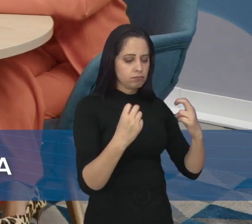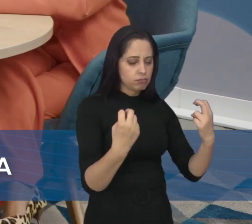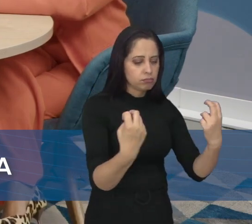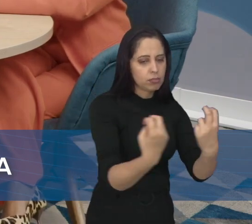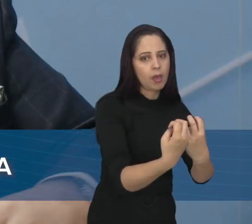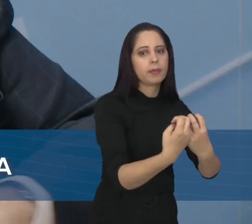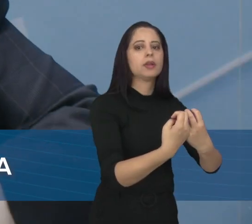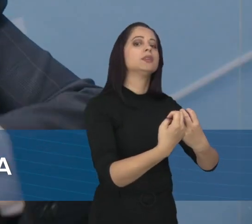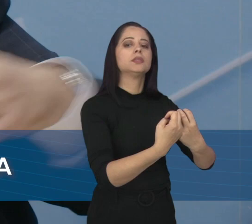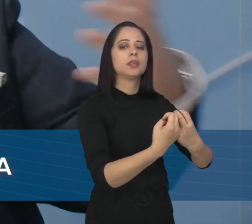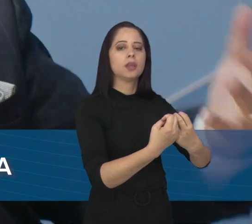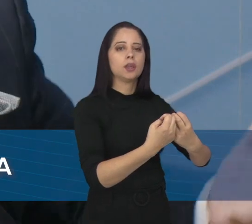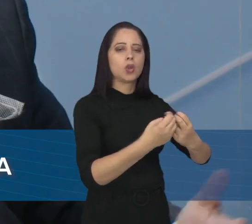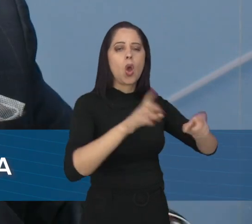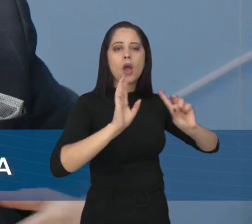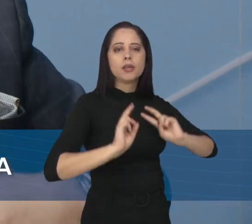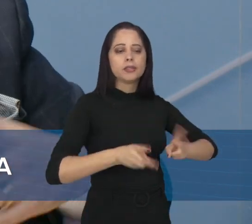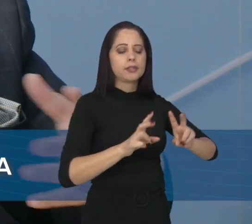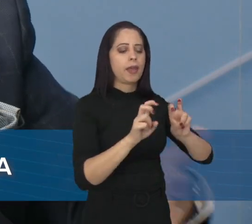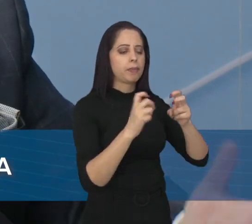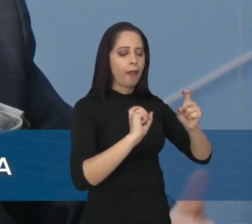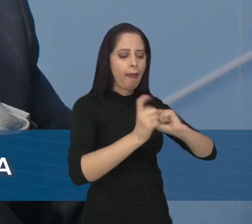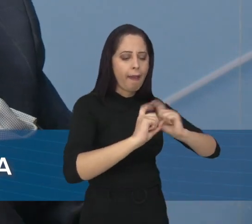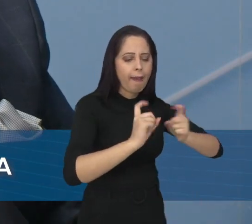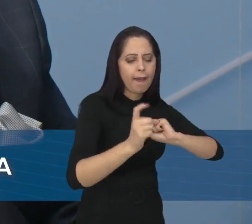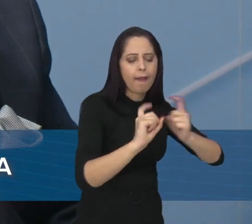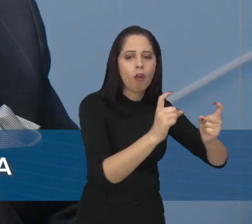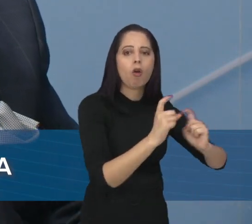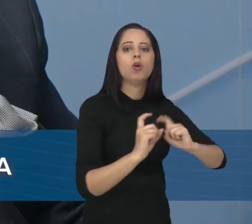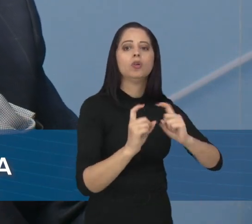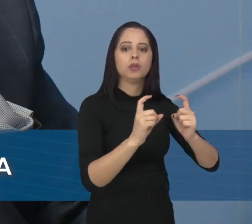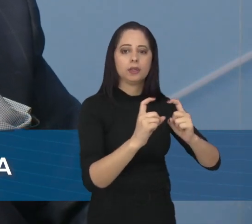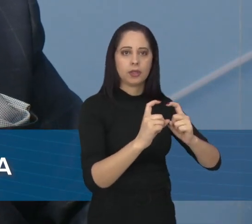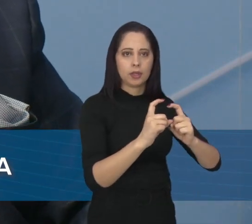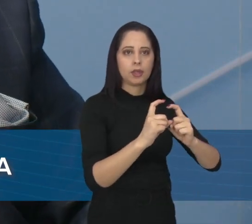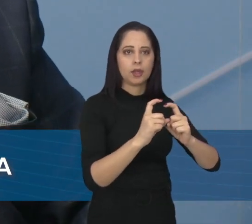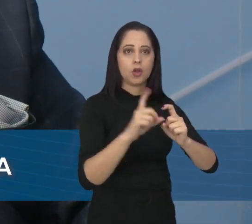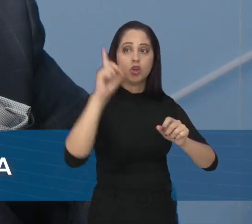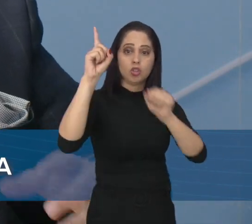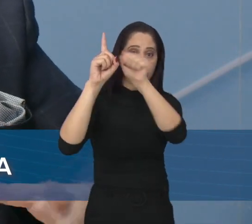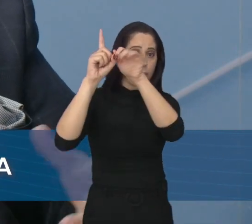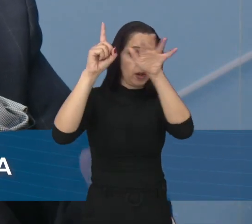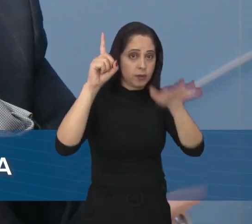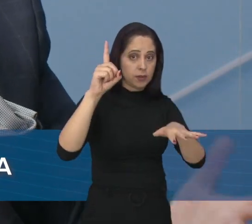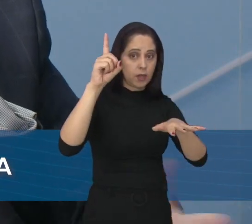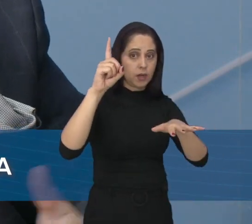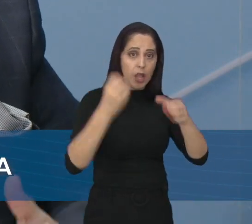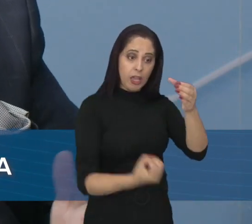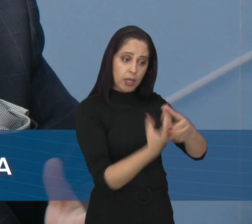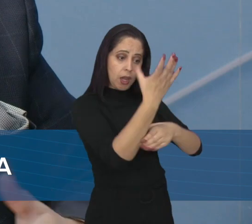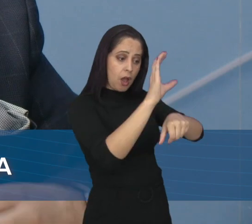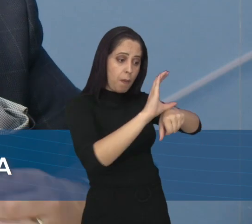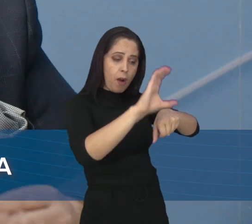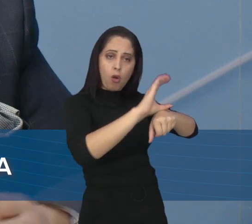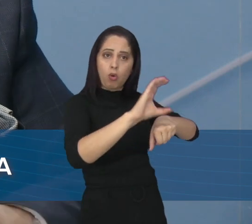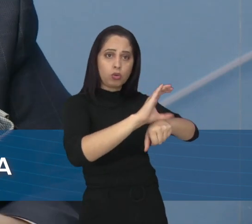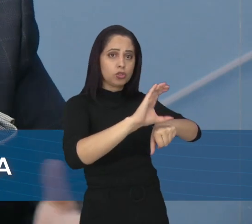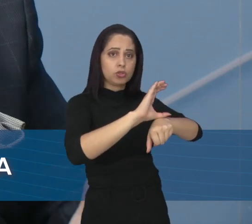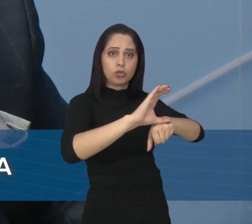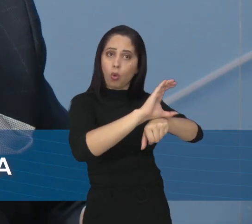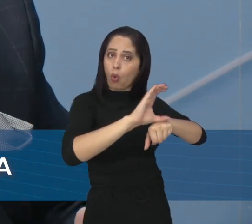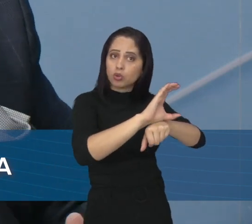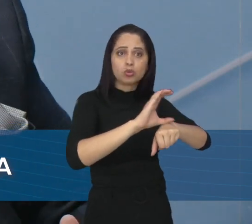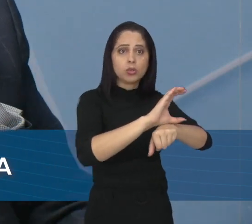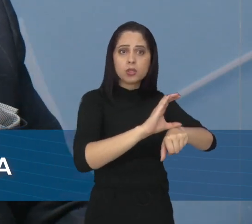reunidos, durante todas as sessões que foram feitas, sob as bênçãos de Deus, promulgamos a Constituição da República